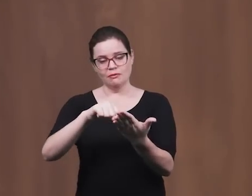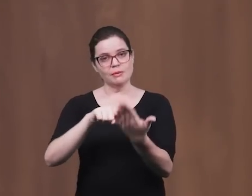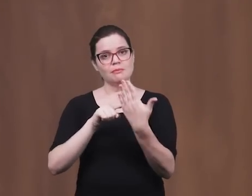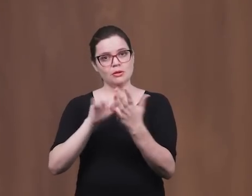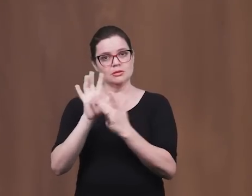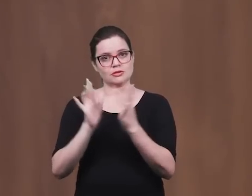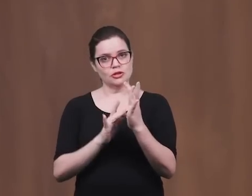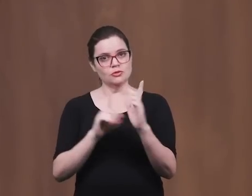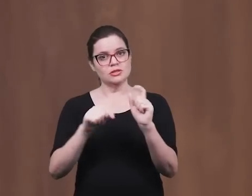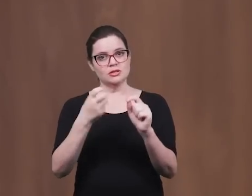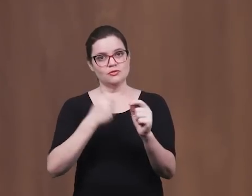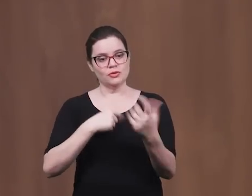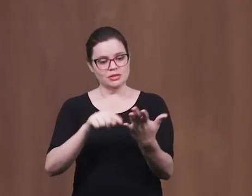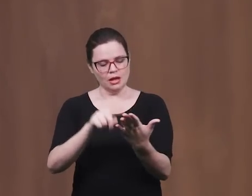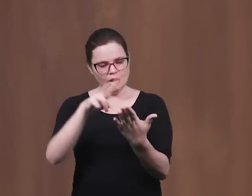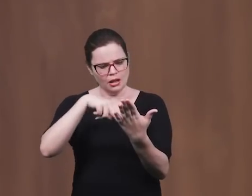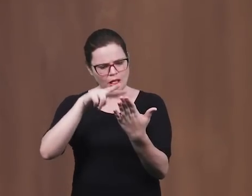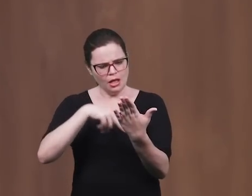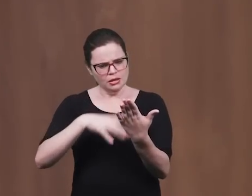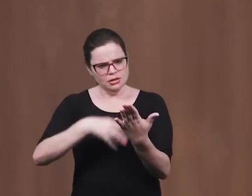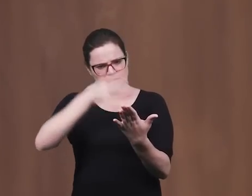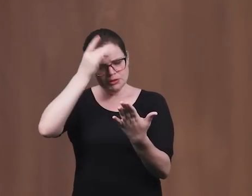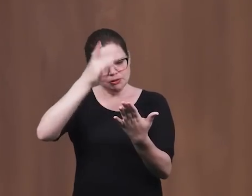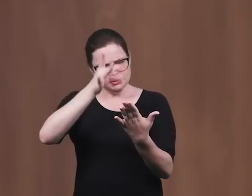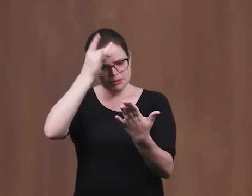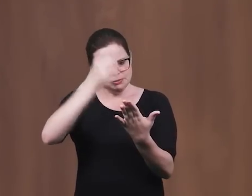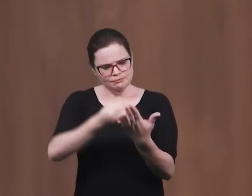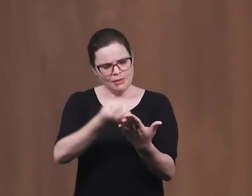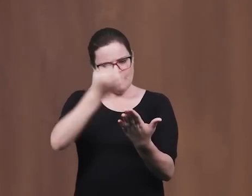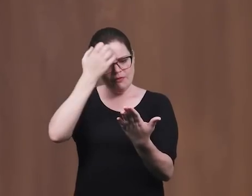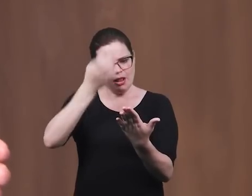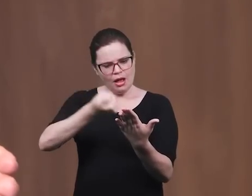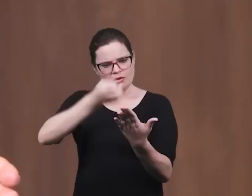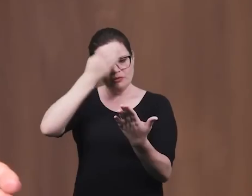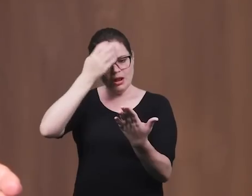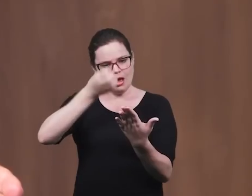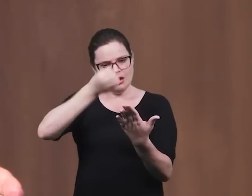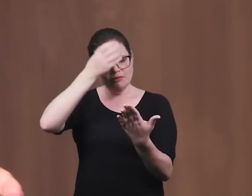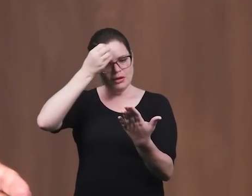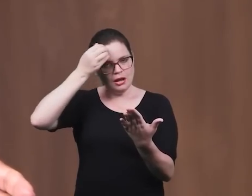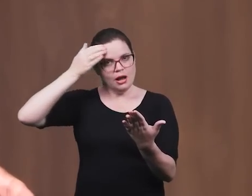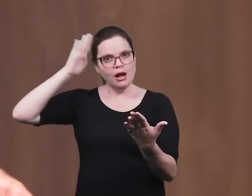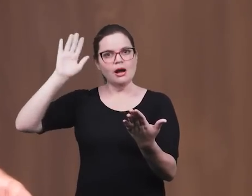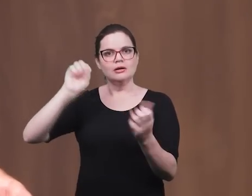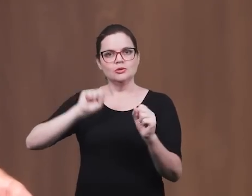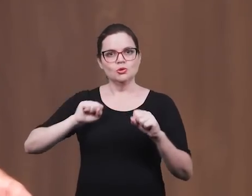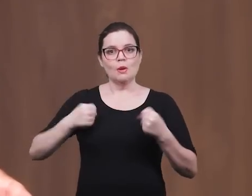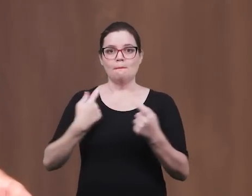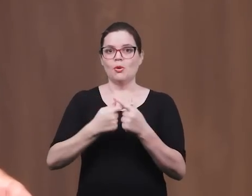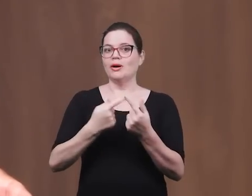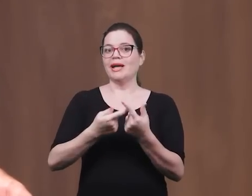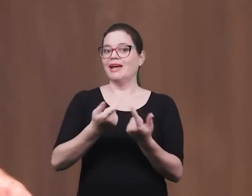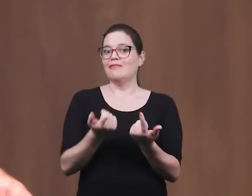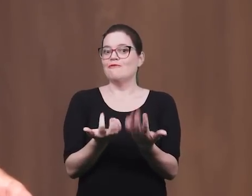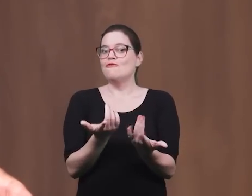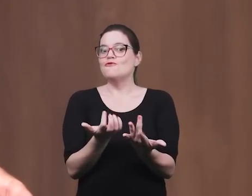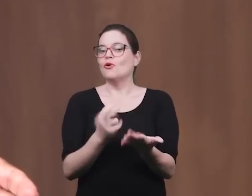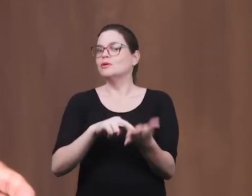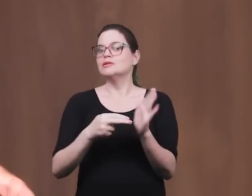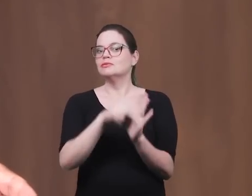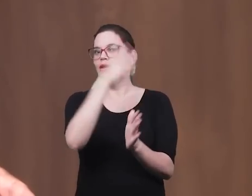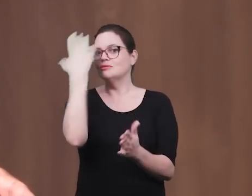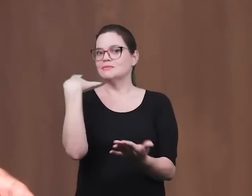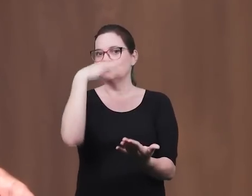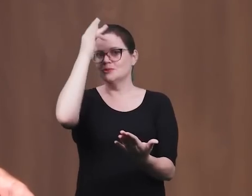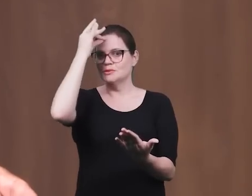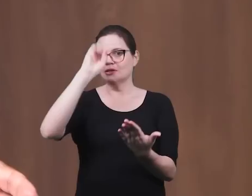ele assado no fogo, significa que ele precisa de ser, para entender a palavra, a